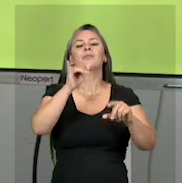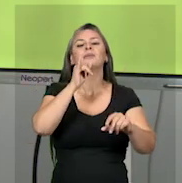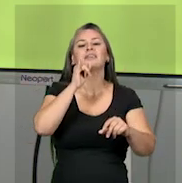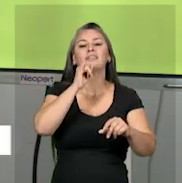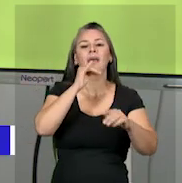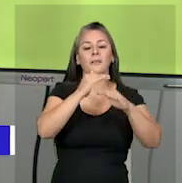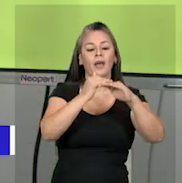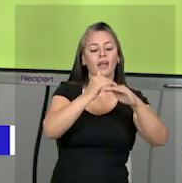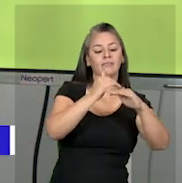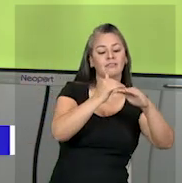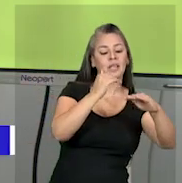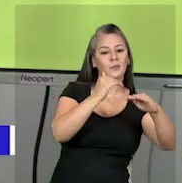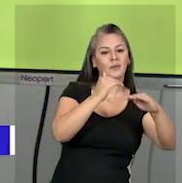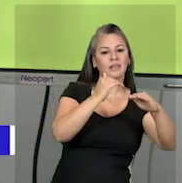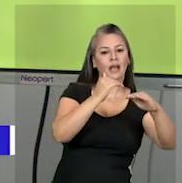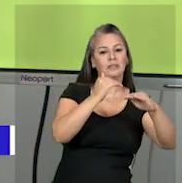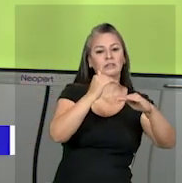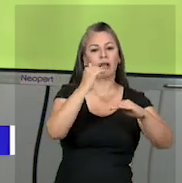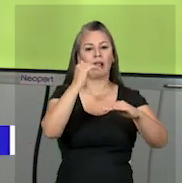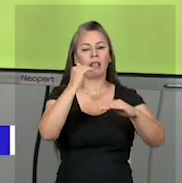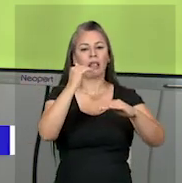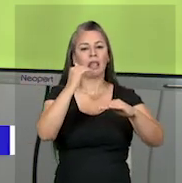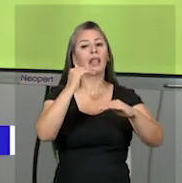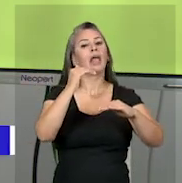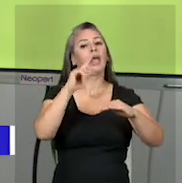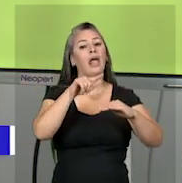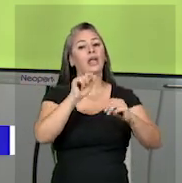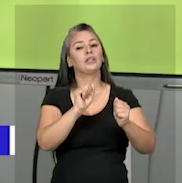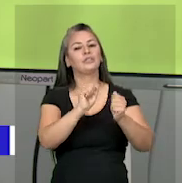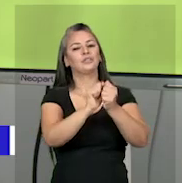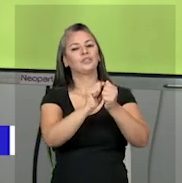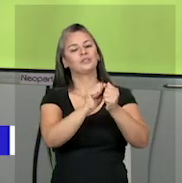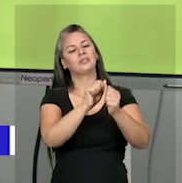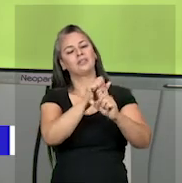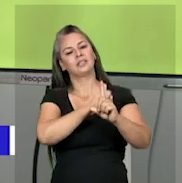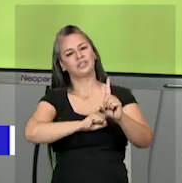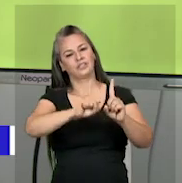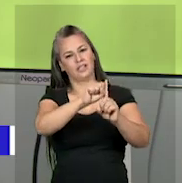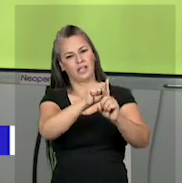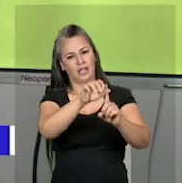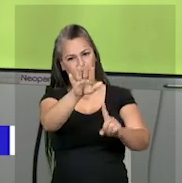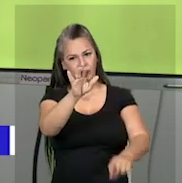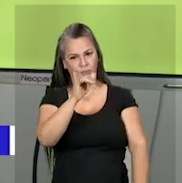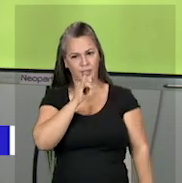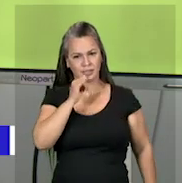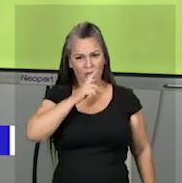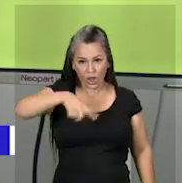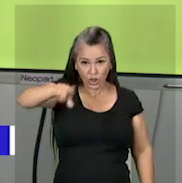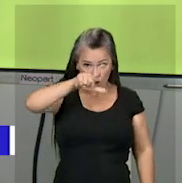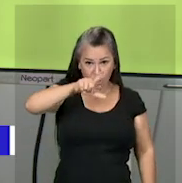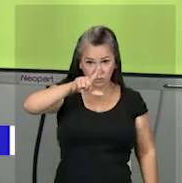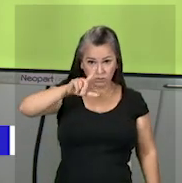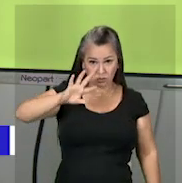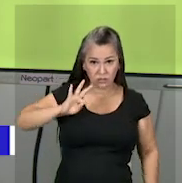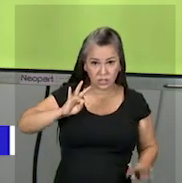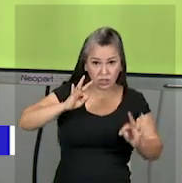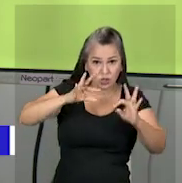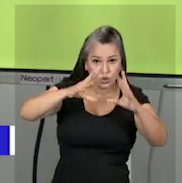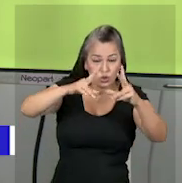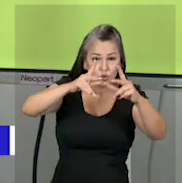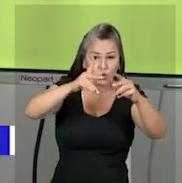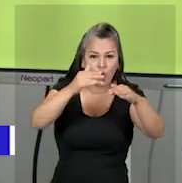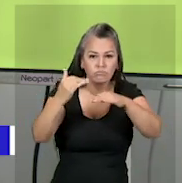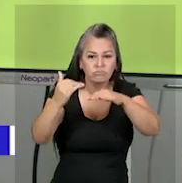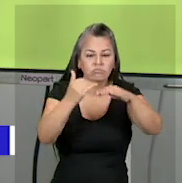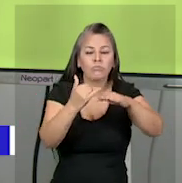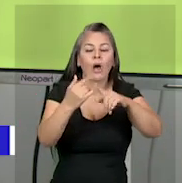consegue perceber elas estão juntas, são fatos empíricos da sociedade. Então, somos todos iguais porque todos morremos, mas morremos